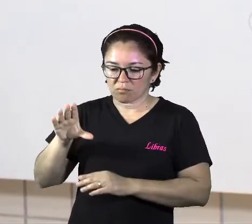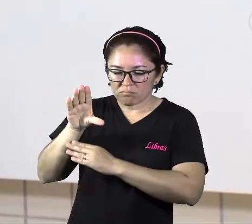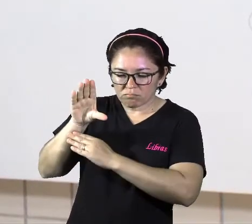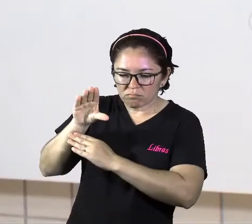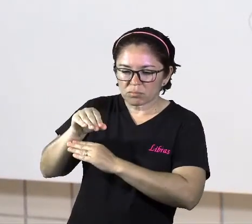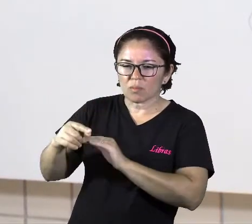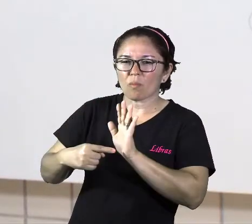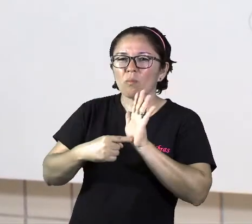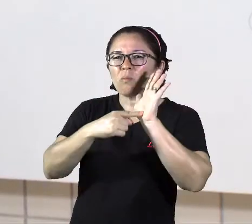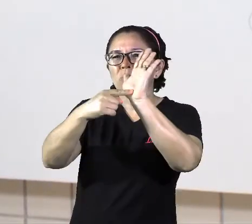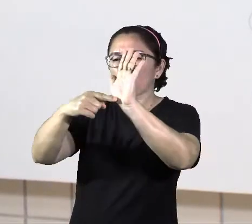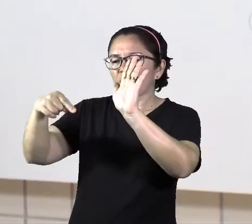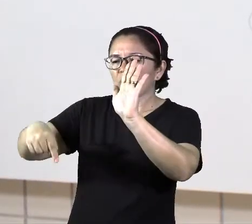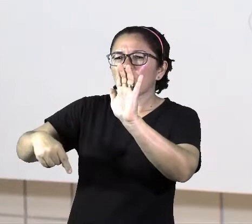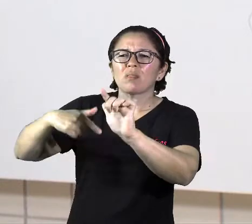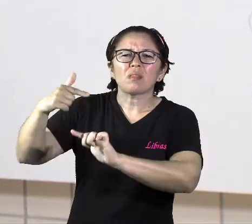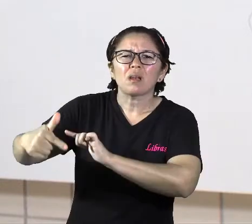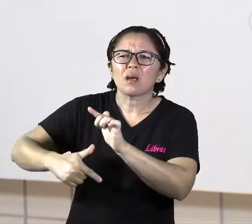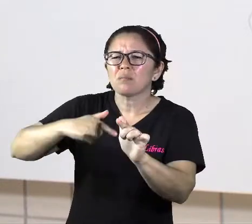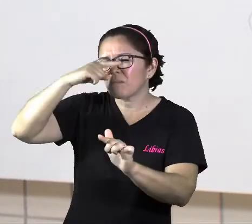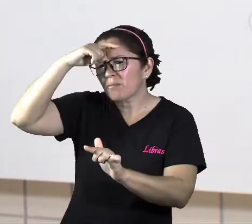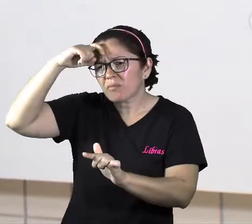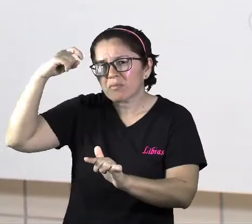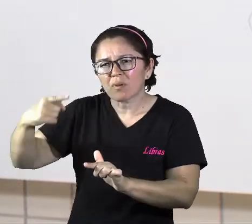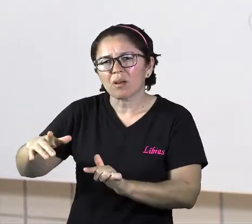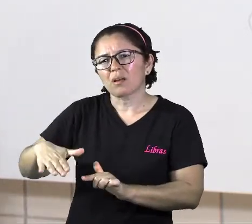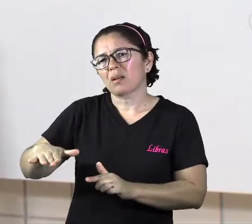Tá bom? Próximo slide, por favor.